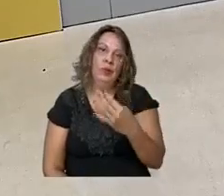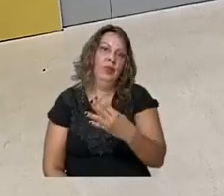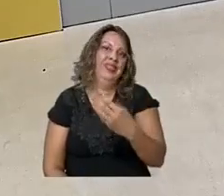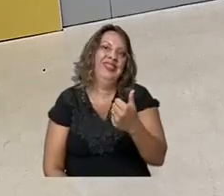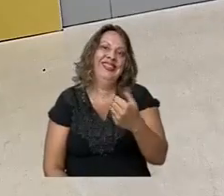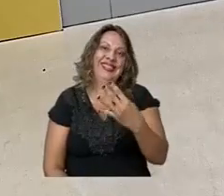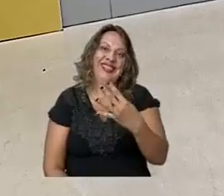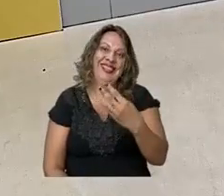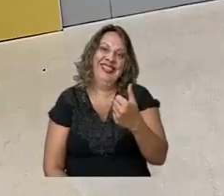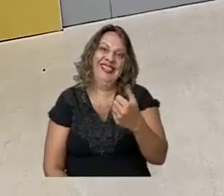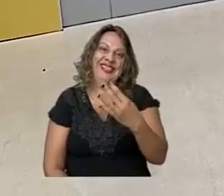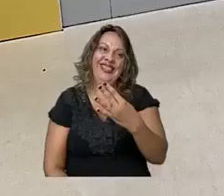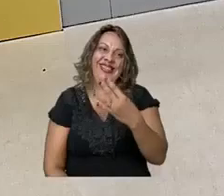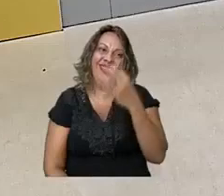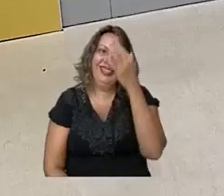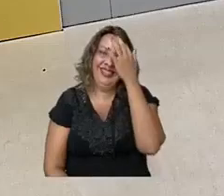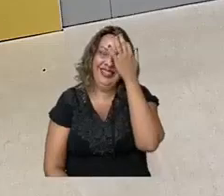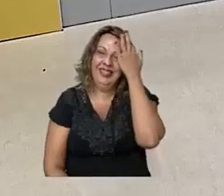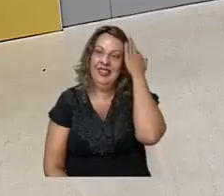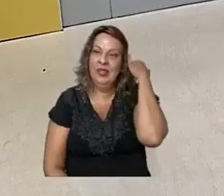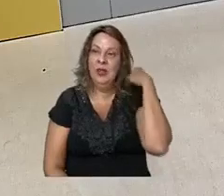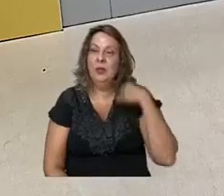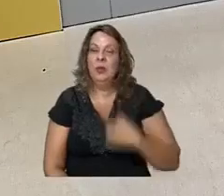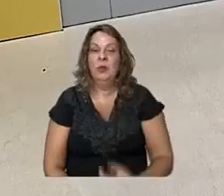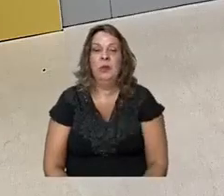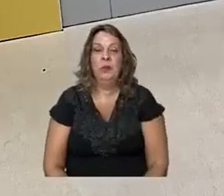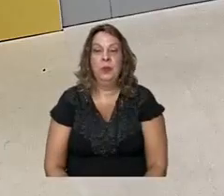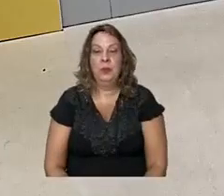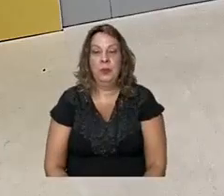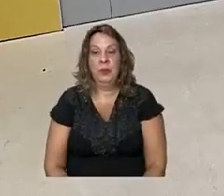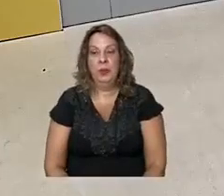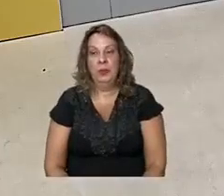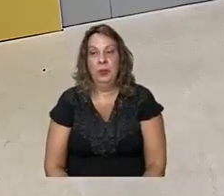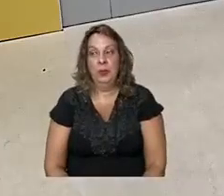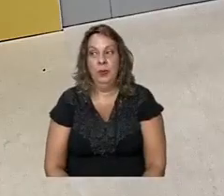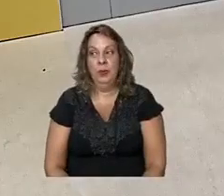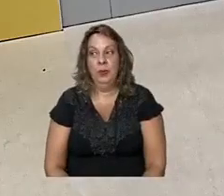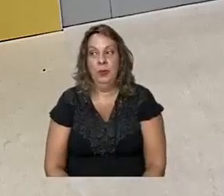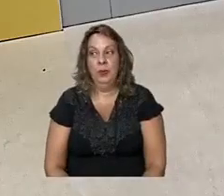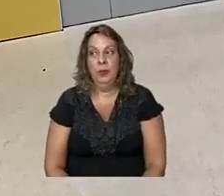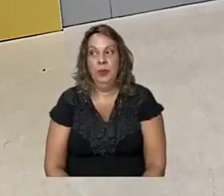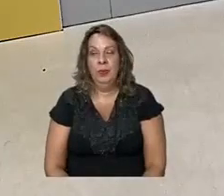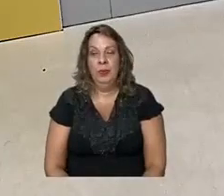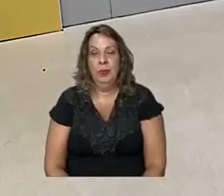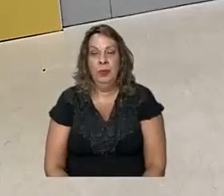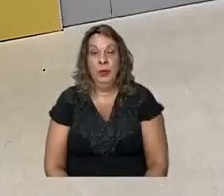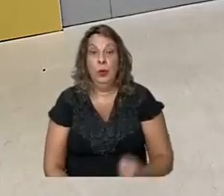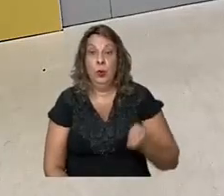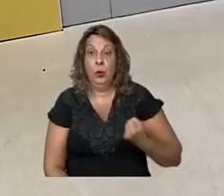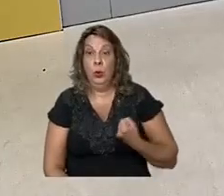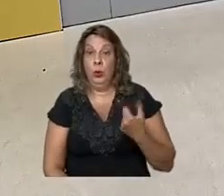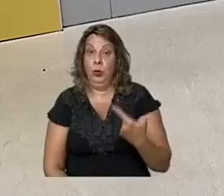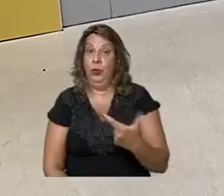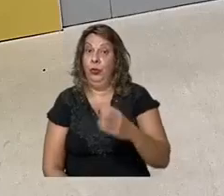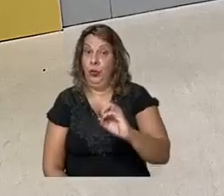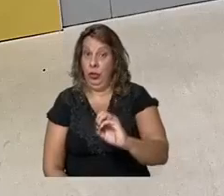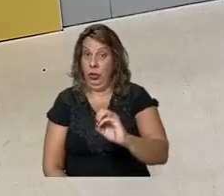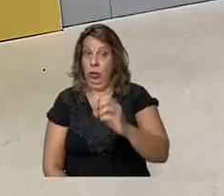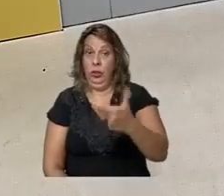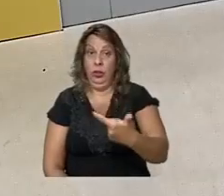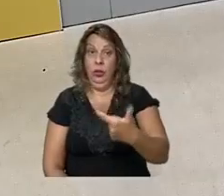14, hein, Rose? 14. A Kátia já colocou no painel em número 20 agora.